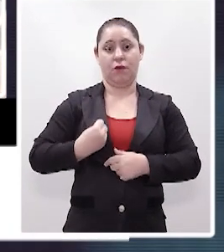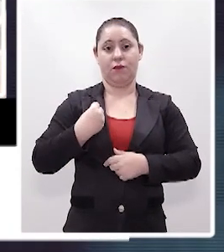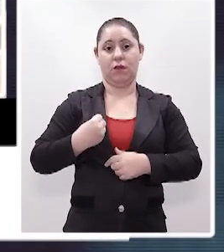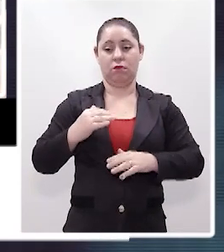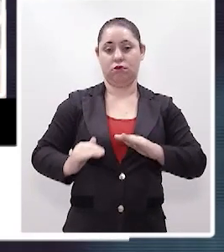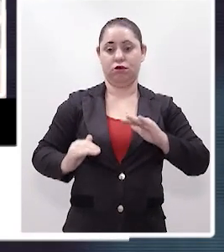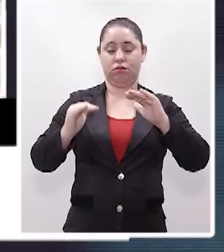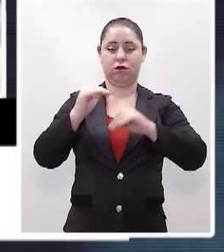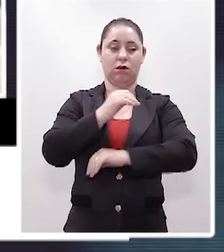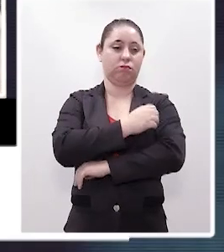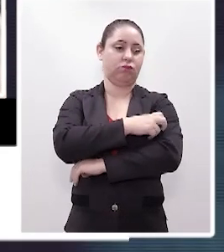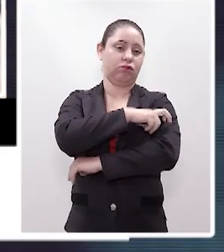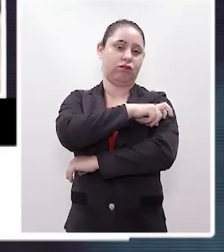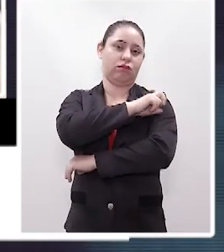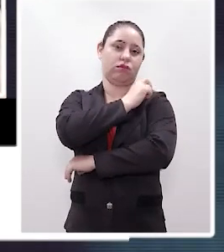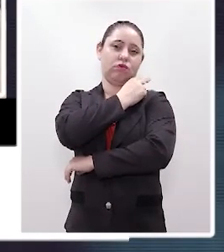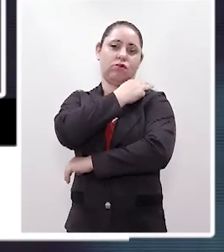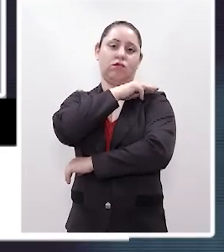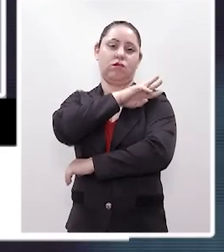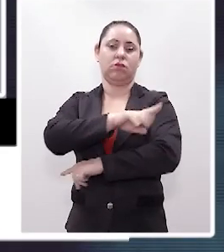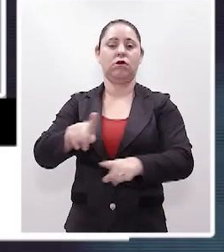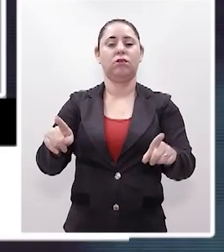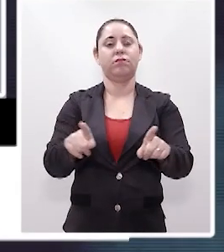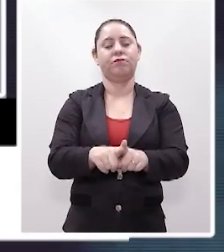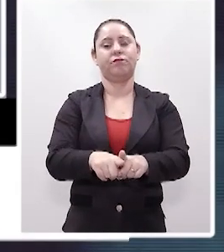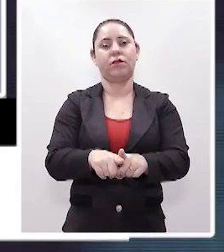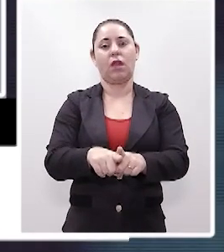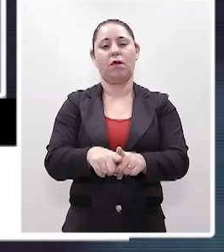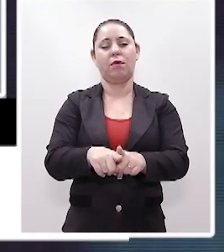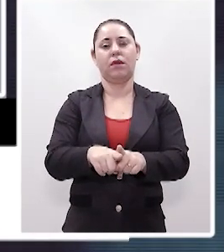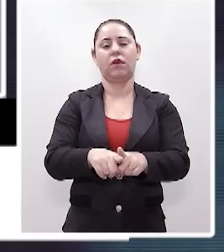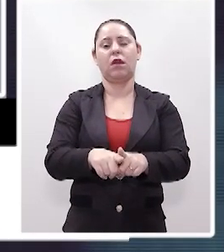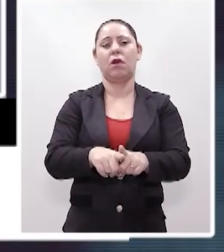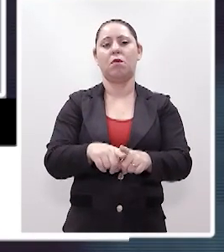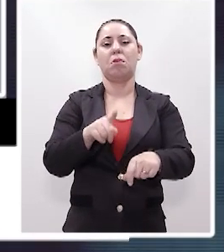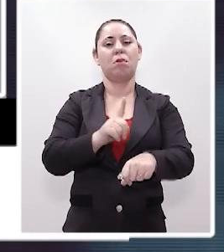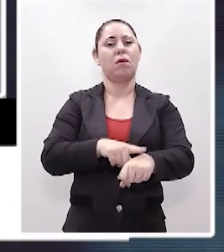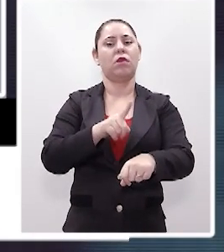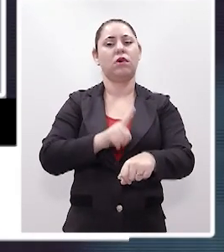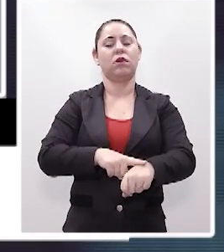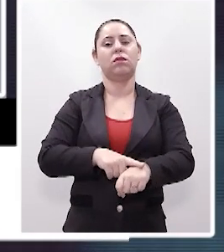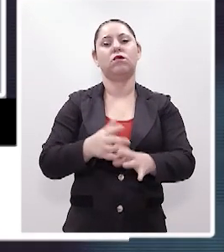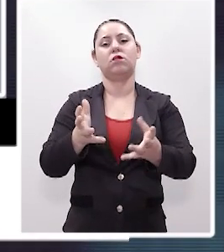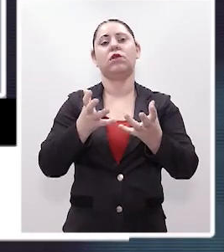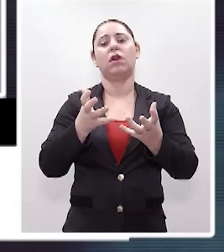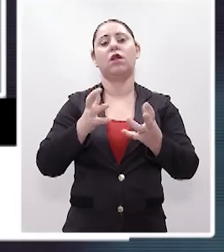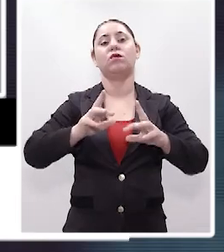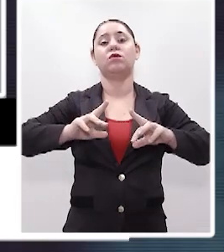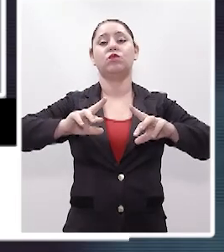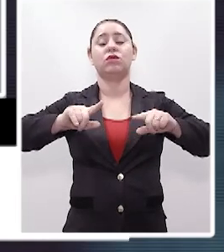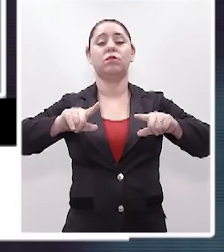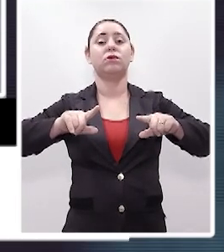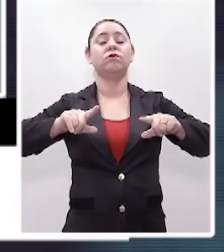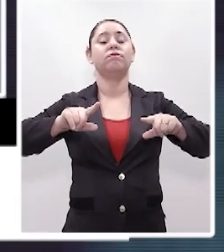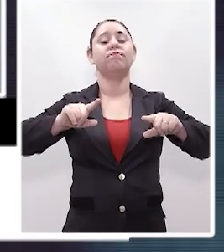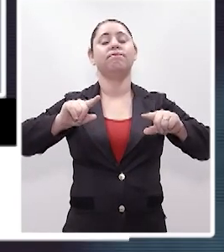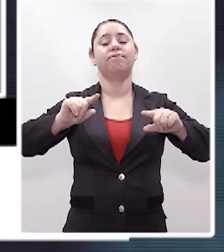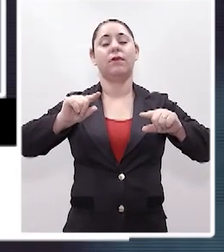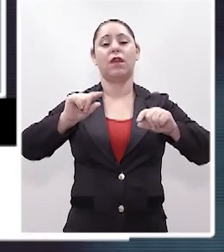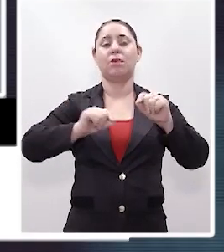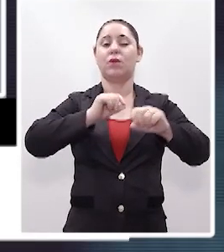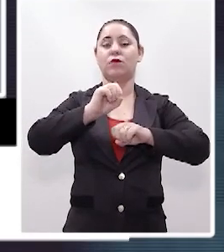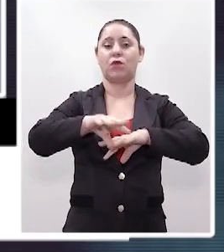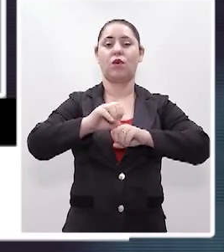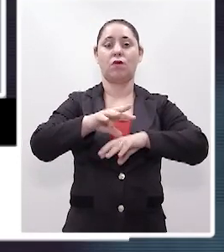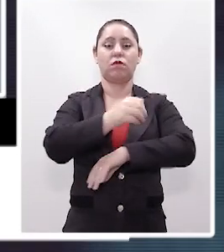o ensino fundamental, o ensino médio, cada estágio requer um tipo de abordagem